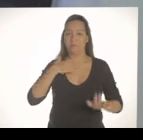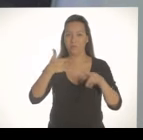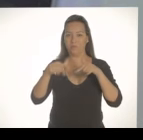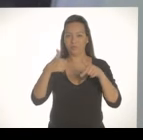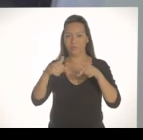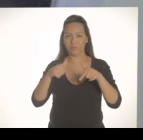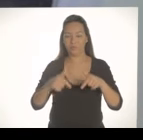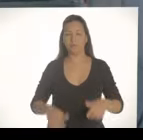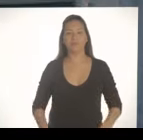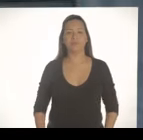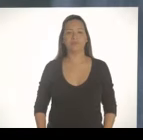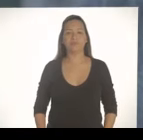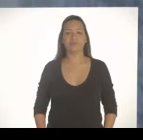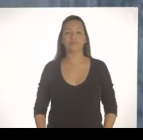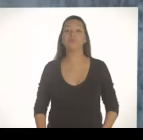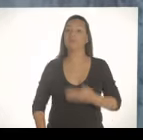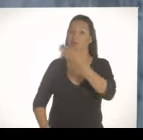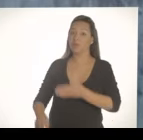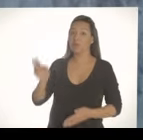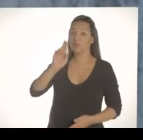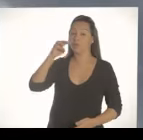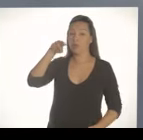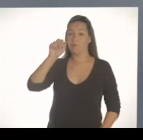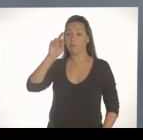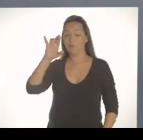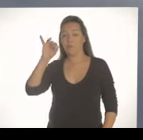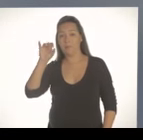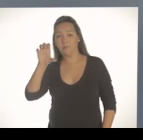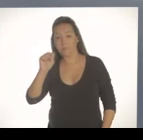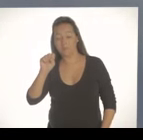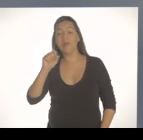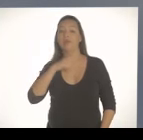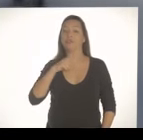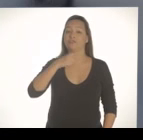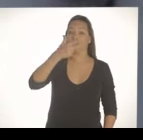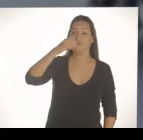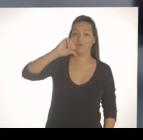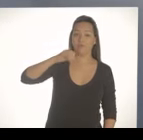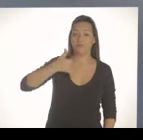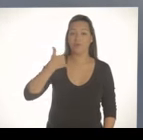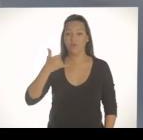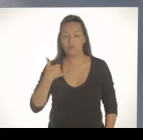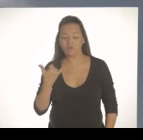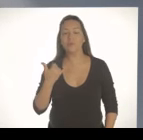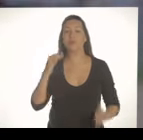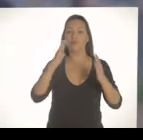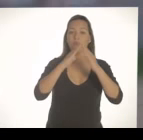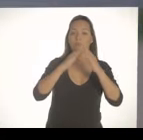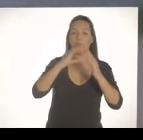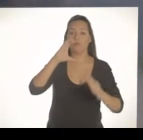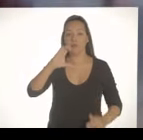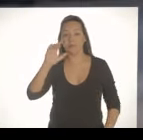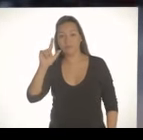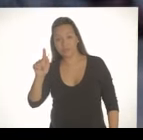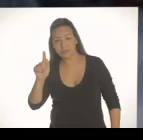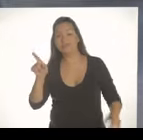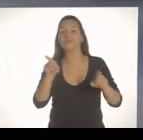Meu nome é Felipe Marques, eu tenho 29 anos. Sou nascido e criado em Campo Grande. Faço uso de transporte público para